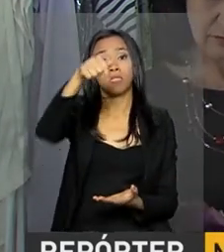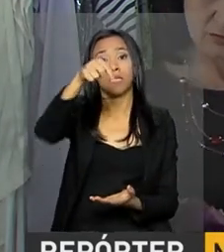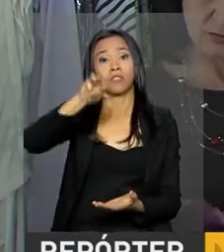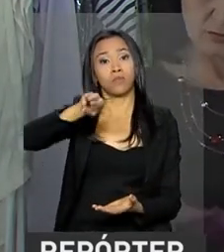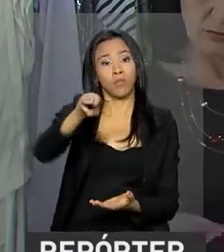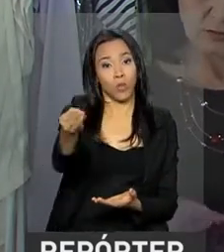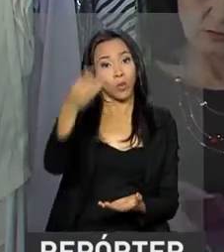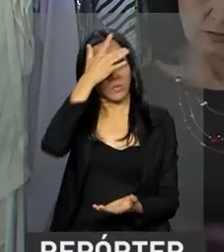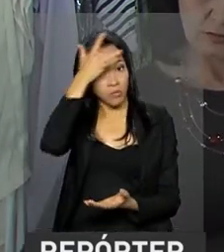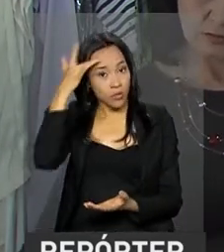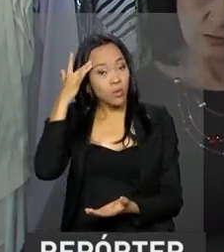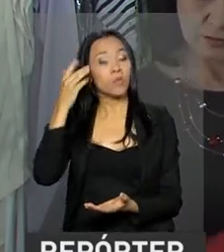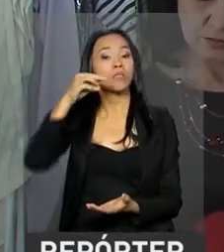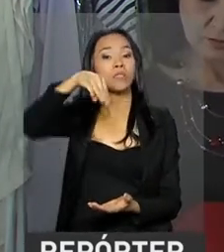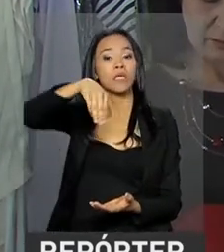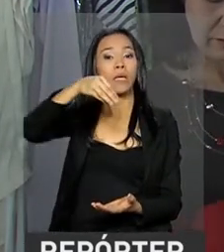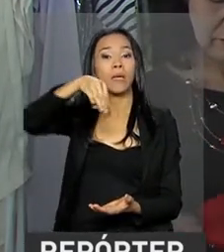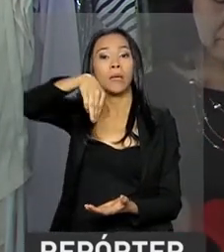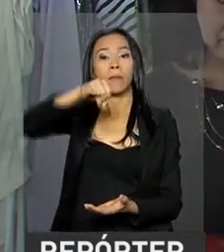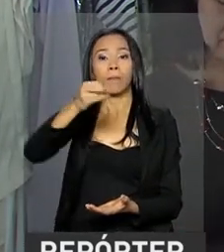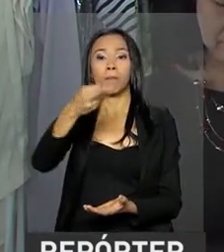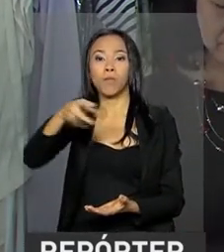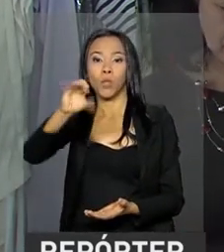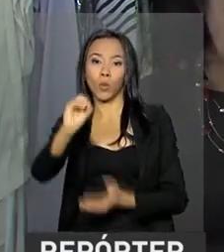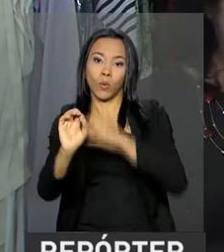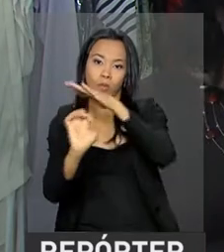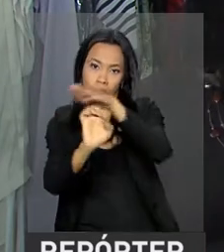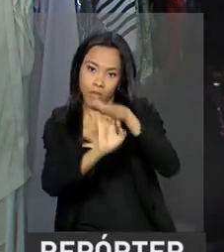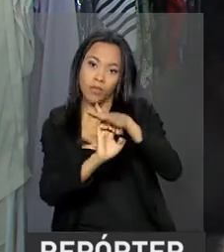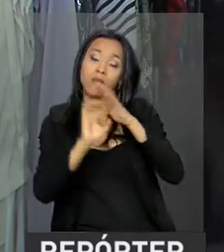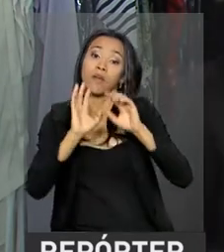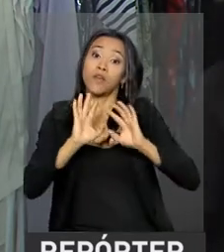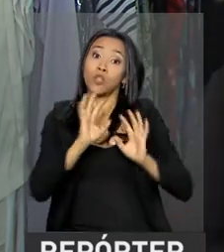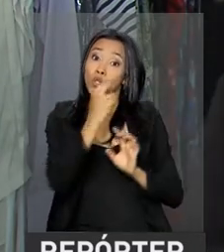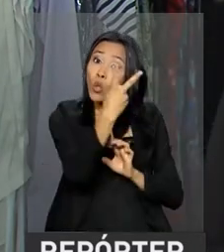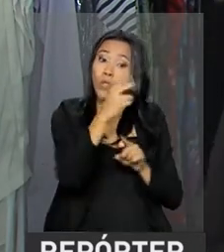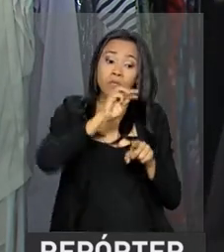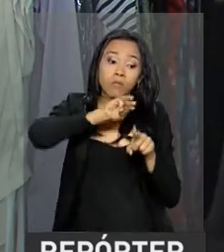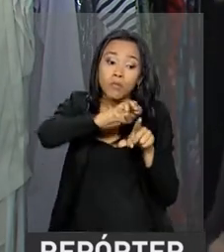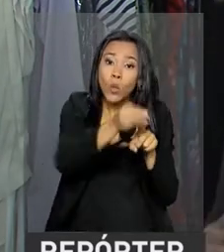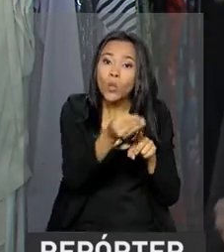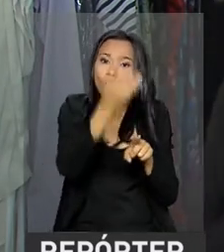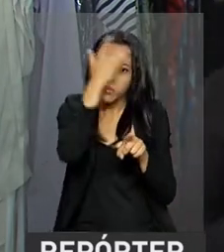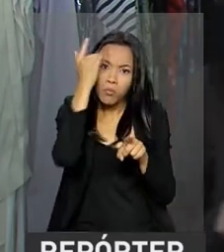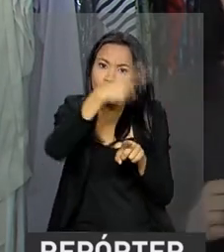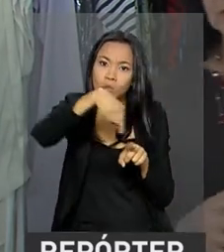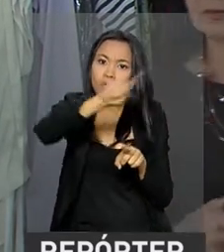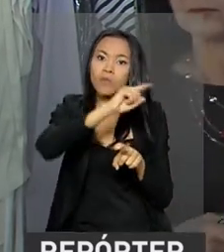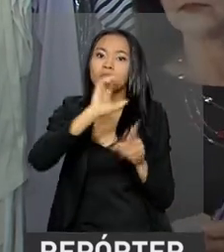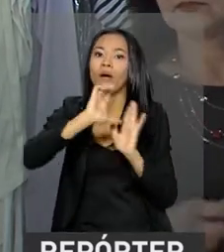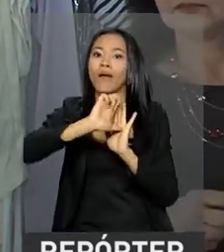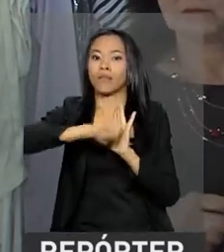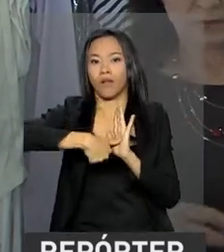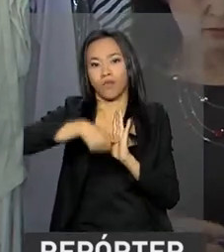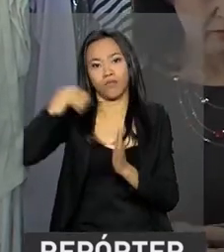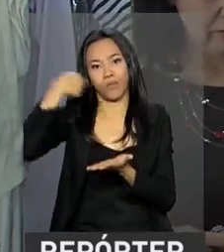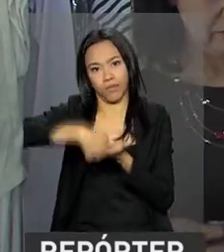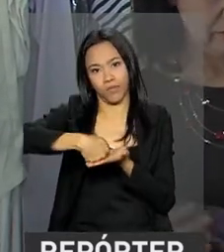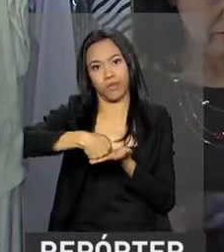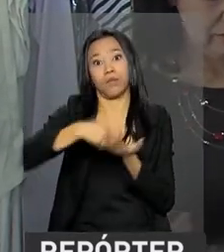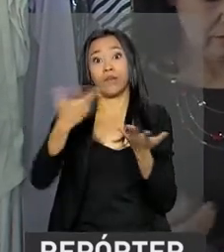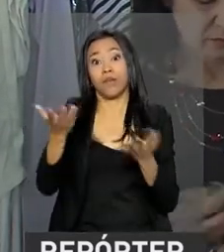individuais mas cerca de dois milhões estão com as contribuições tributárias em atraso o parcelamento